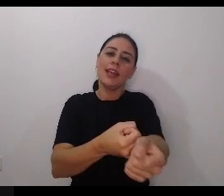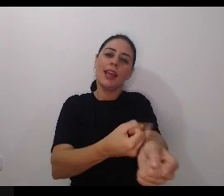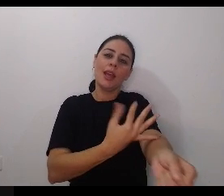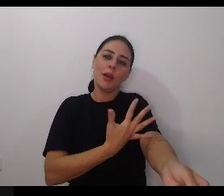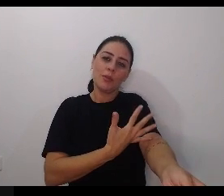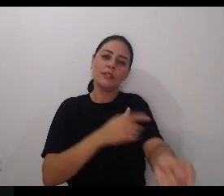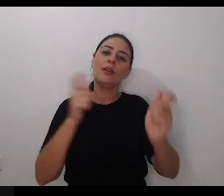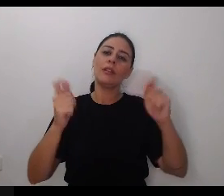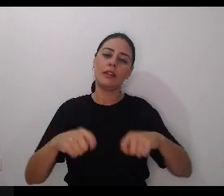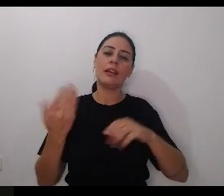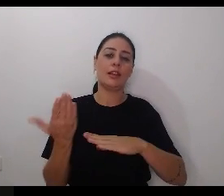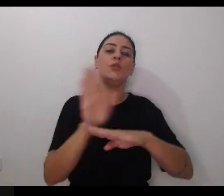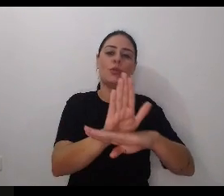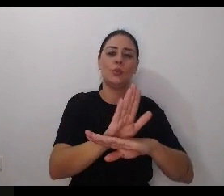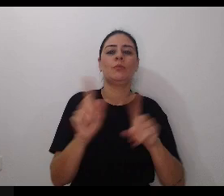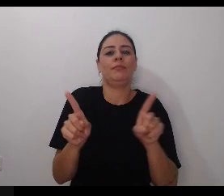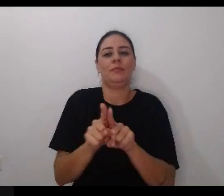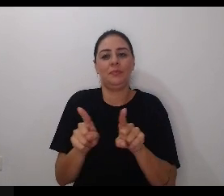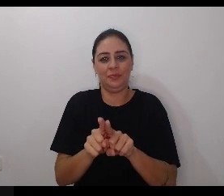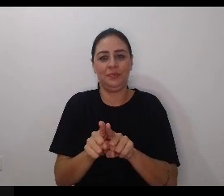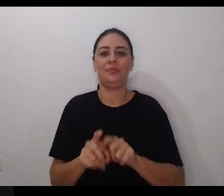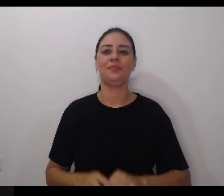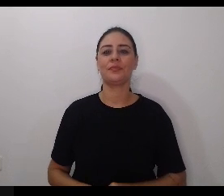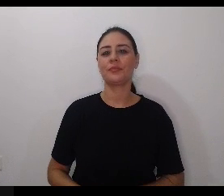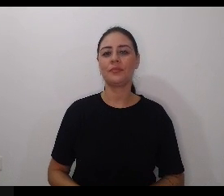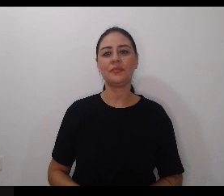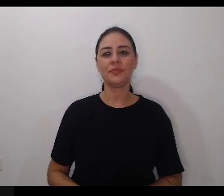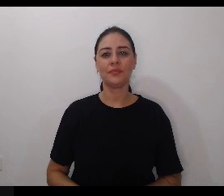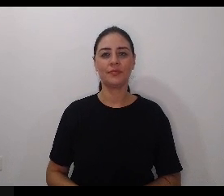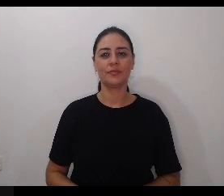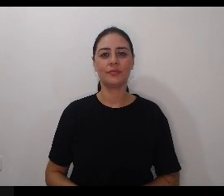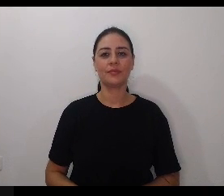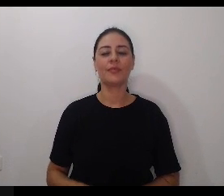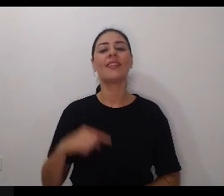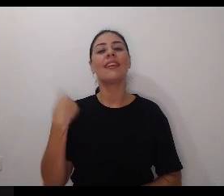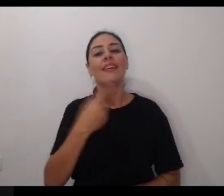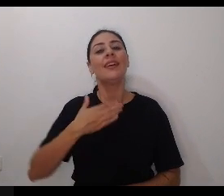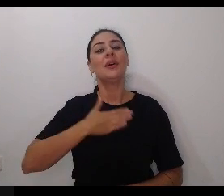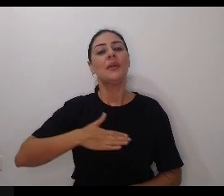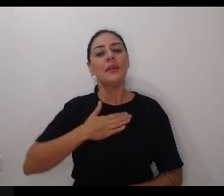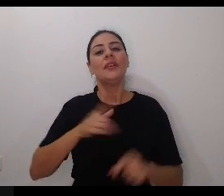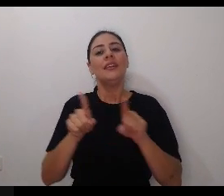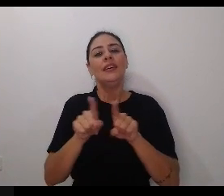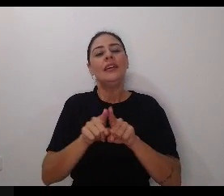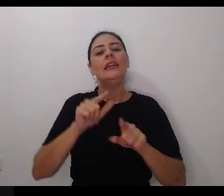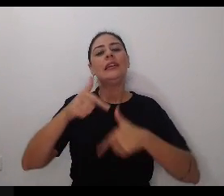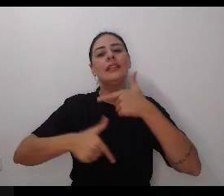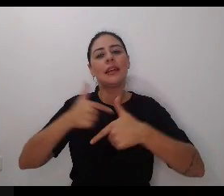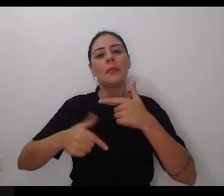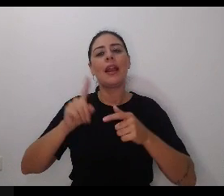da respiração, da, da, das emoções, que pode ajudar bastante também.